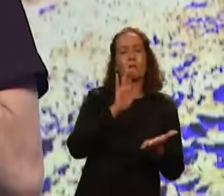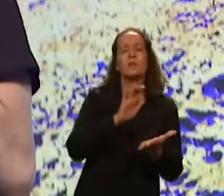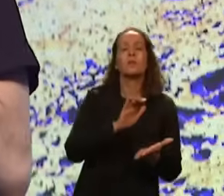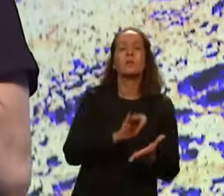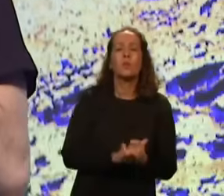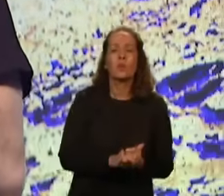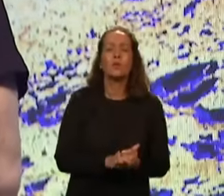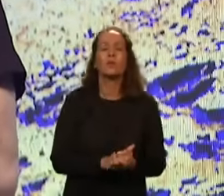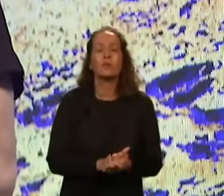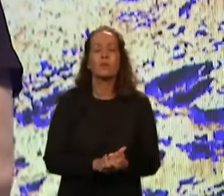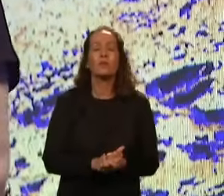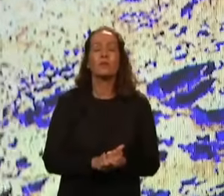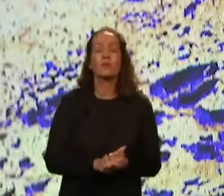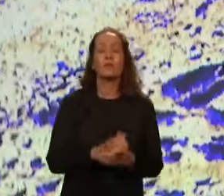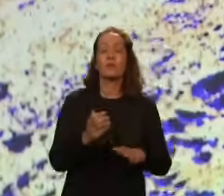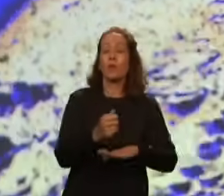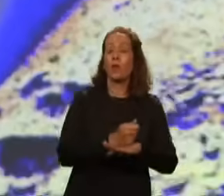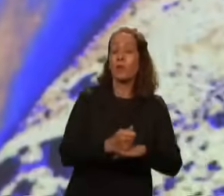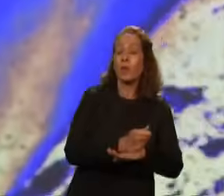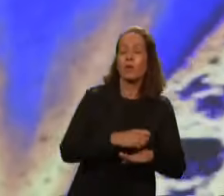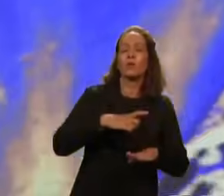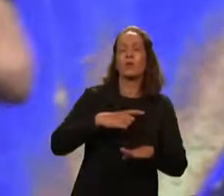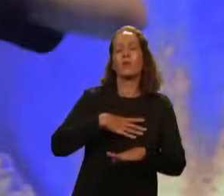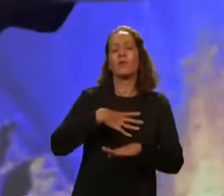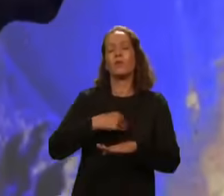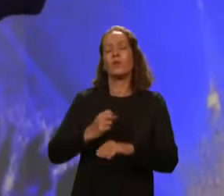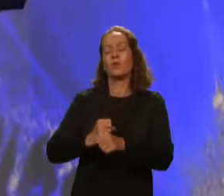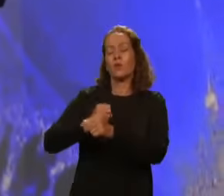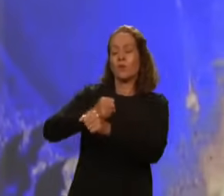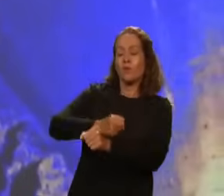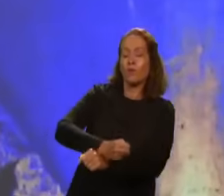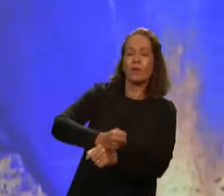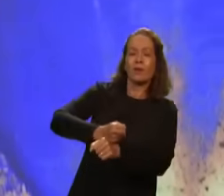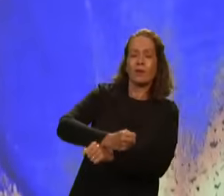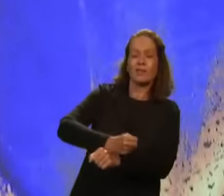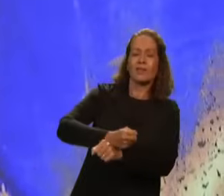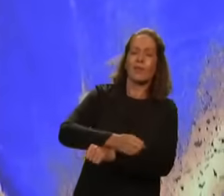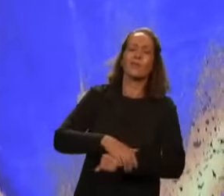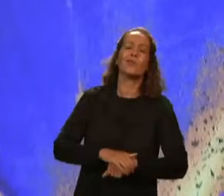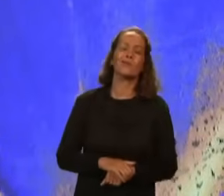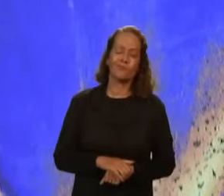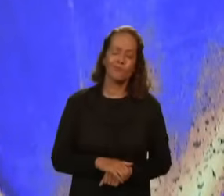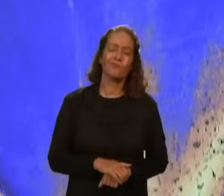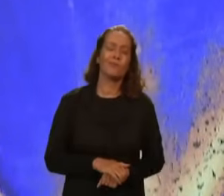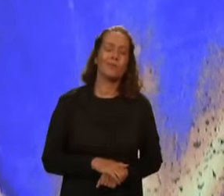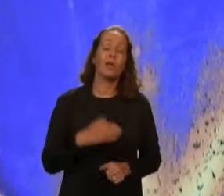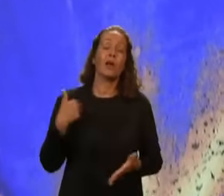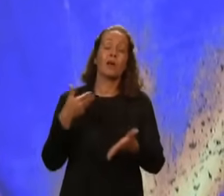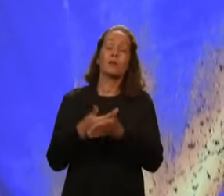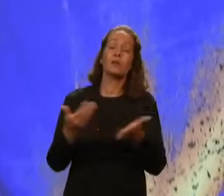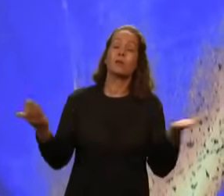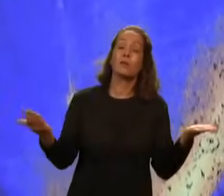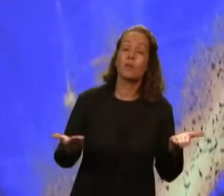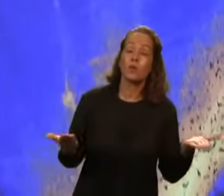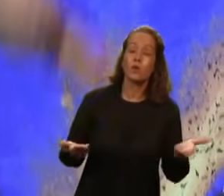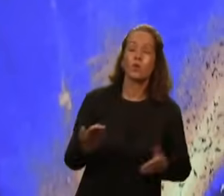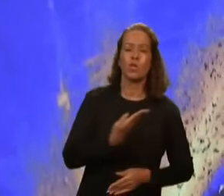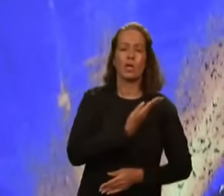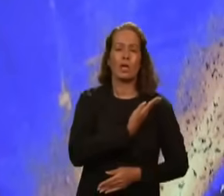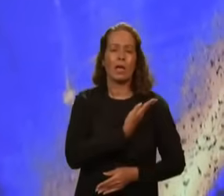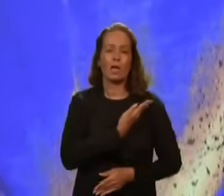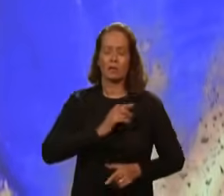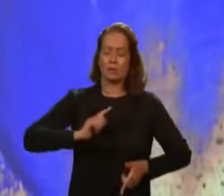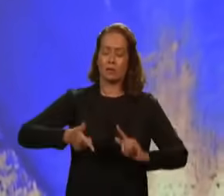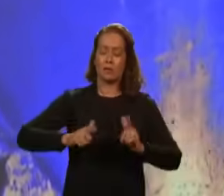filho com a minha escrava. Quando você liga a televisão e vê essa confusão em Israel, em Gaza, até hoje são os 2 filhos de Abraão